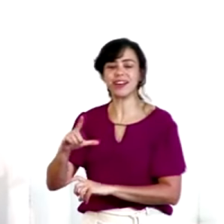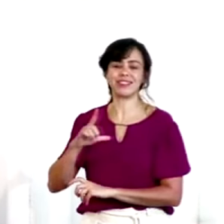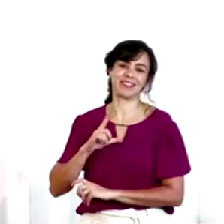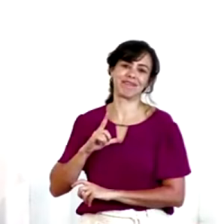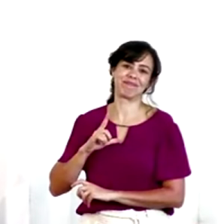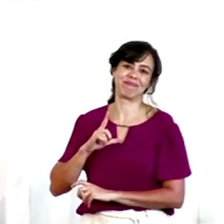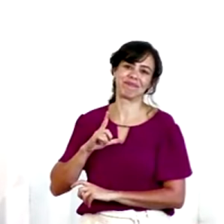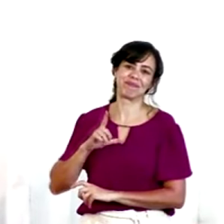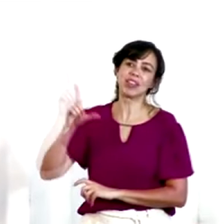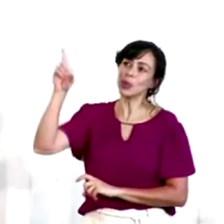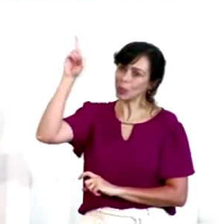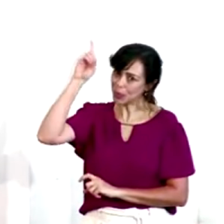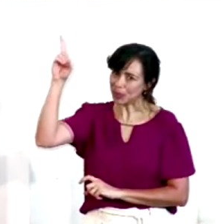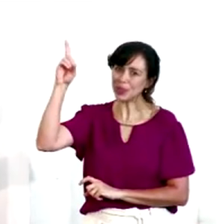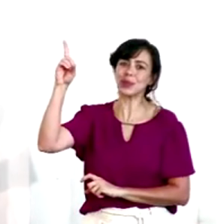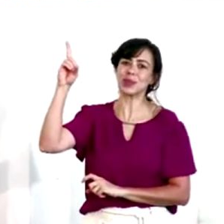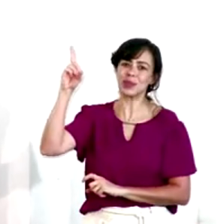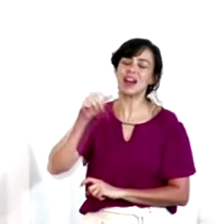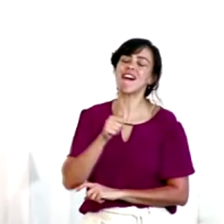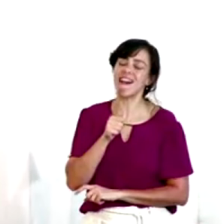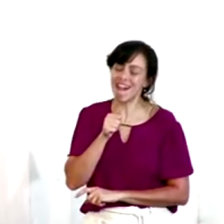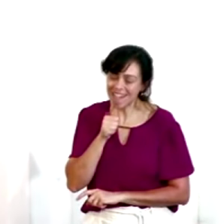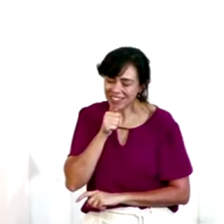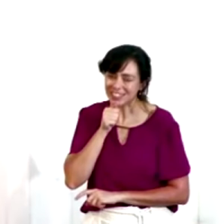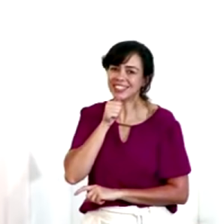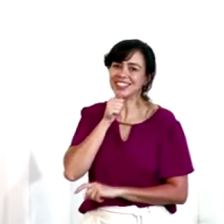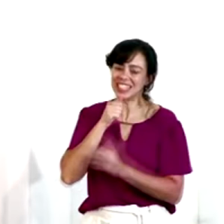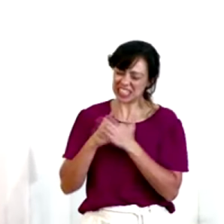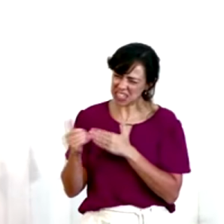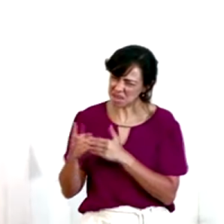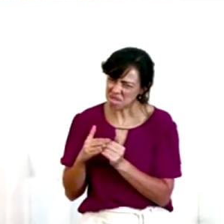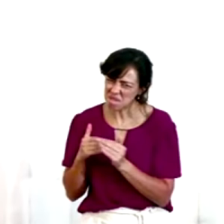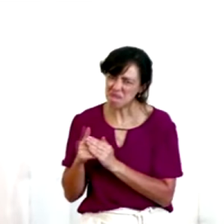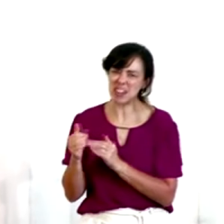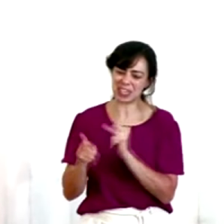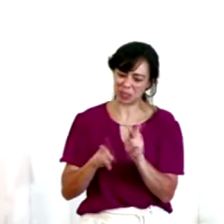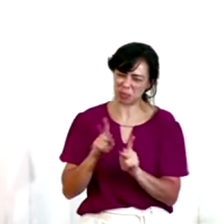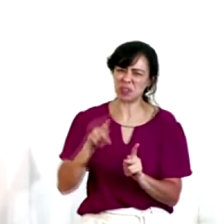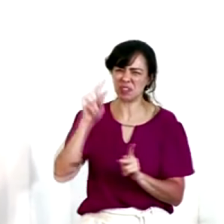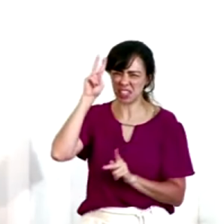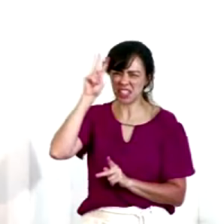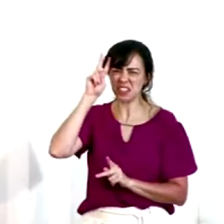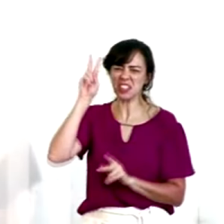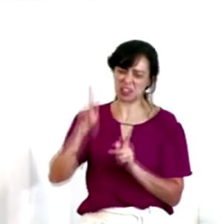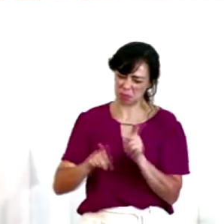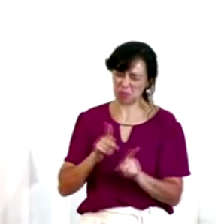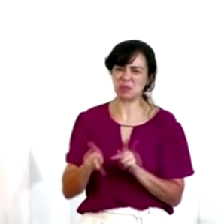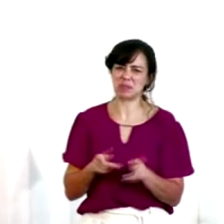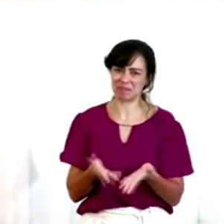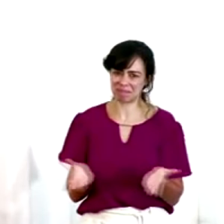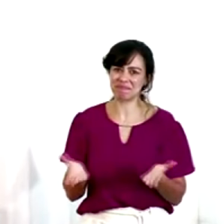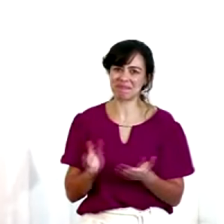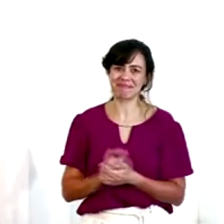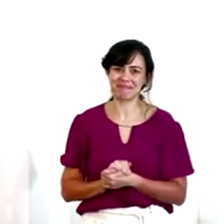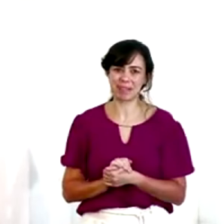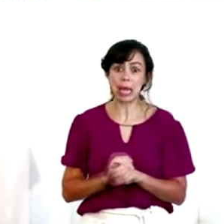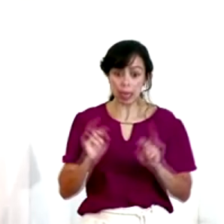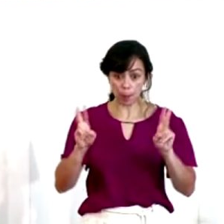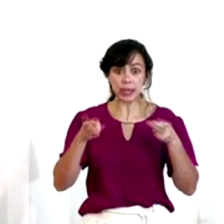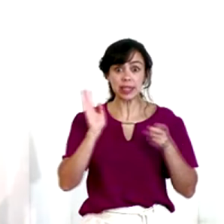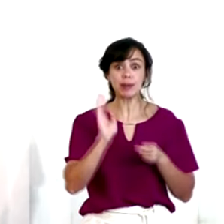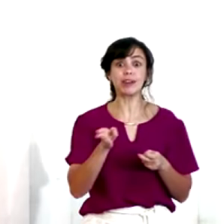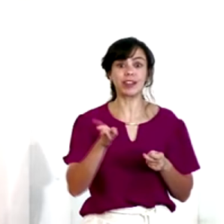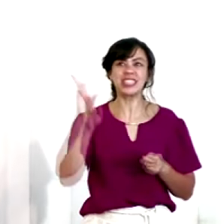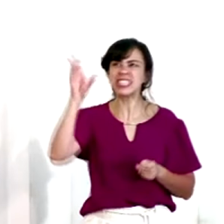que está ativamente agindo na história desse povo. E aqui mais uma vez, este